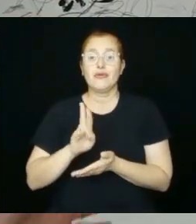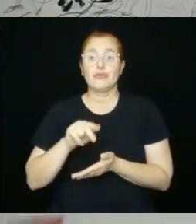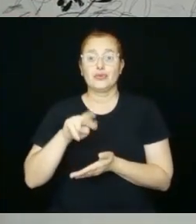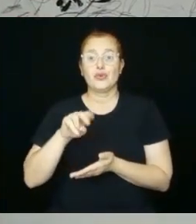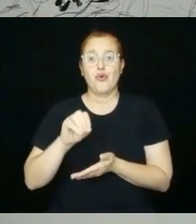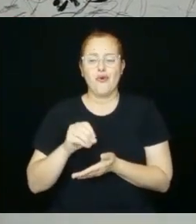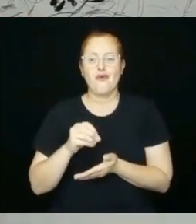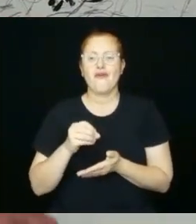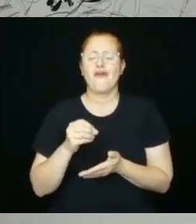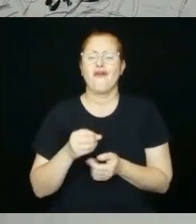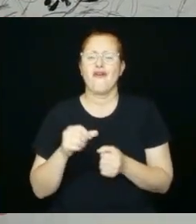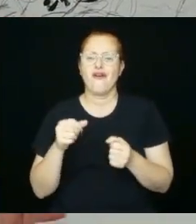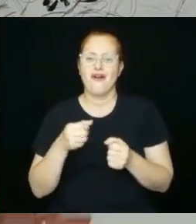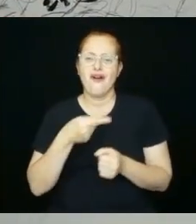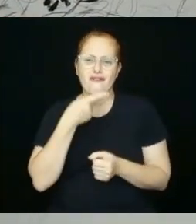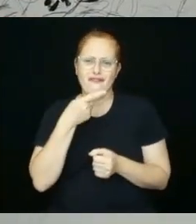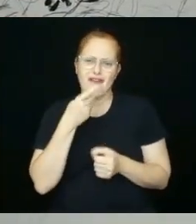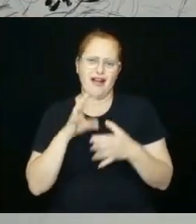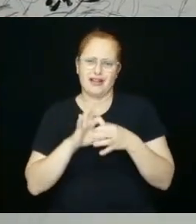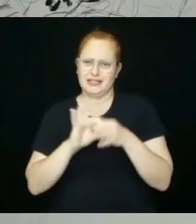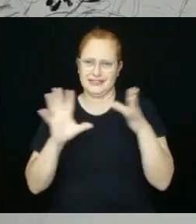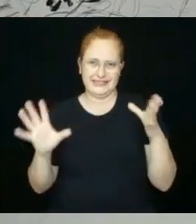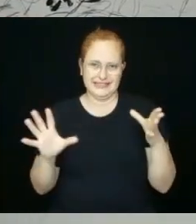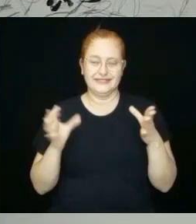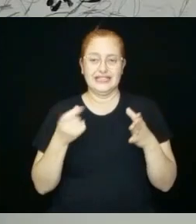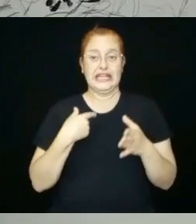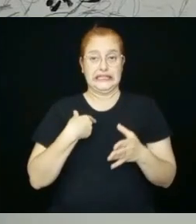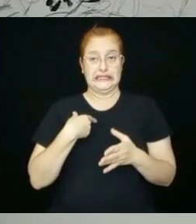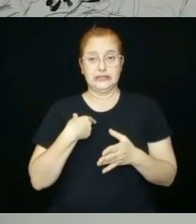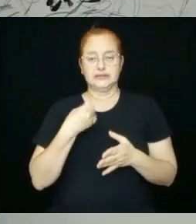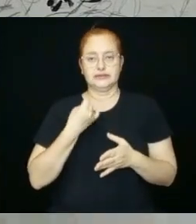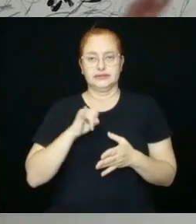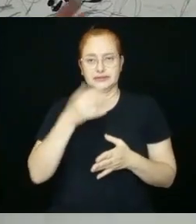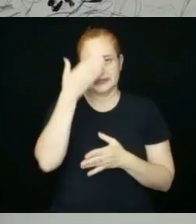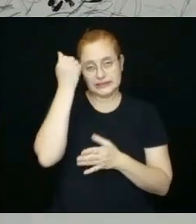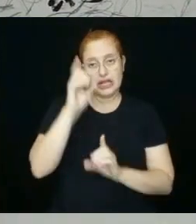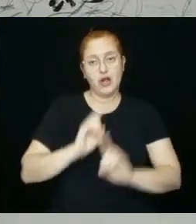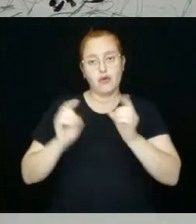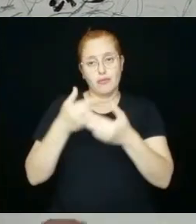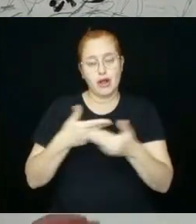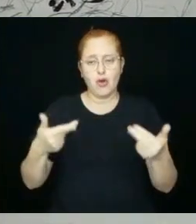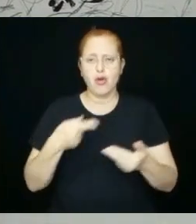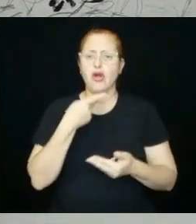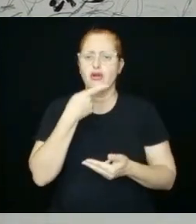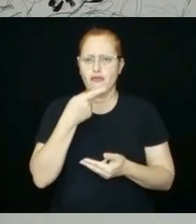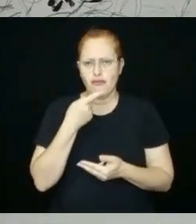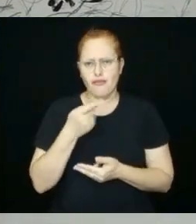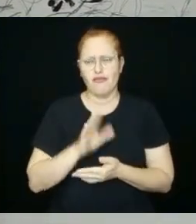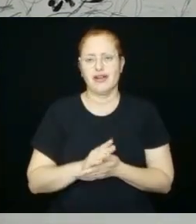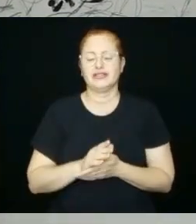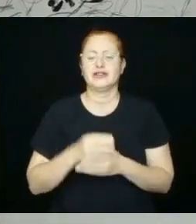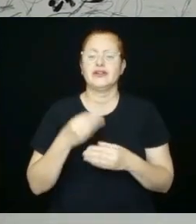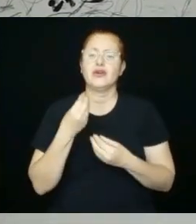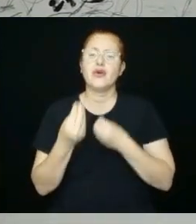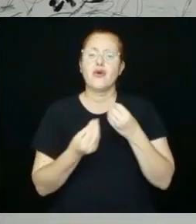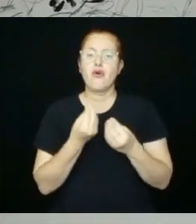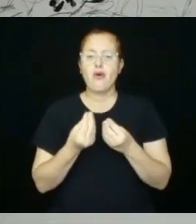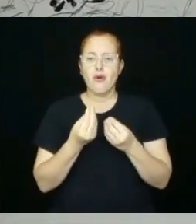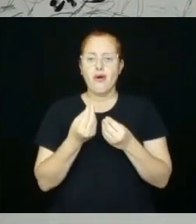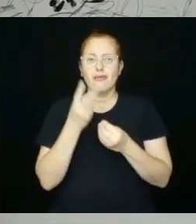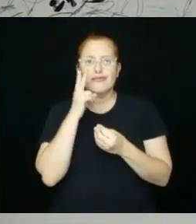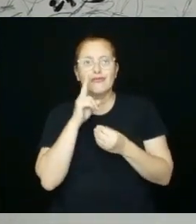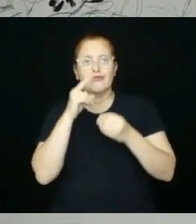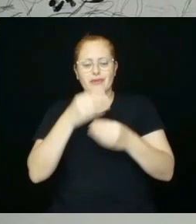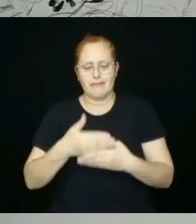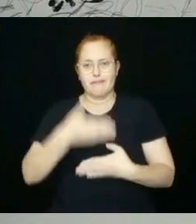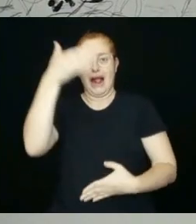para falar tudo o que tu quiser, se eu não lembrar de alguma coisa, claro. Tá. Começar assim a tua chegada à parede em